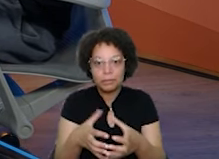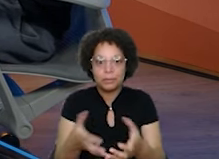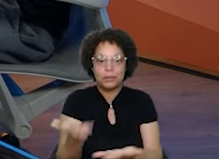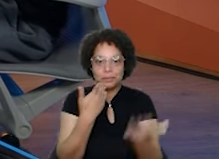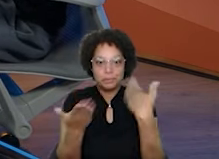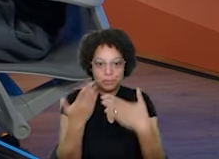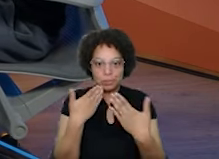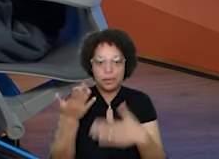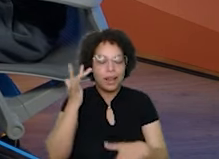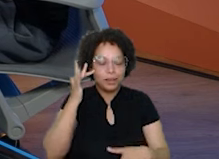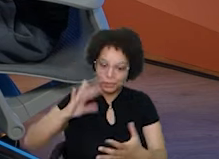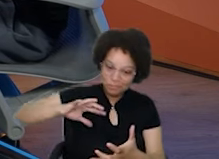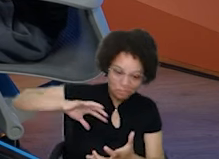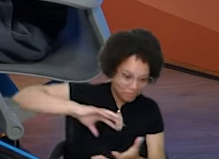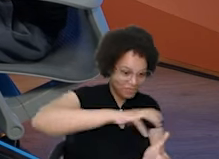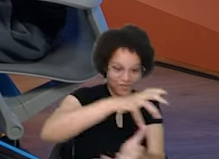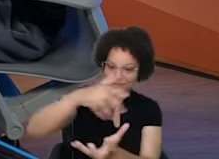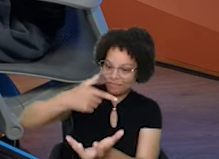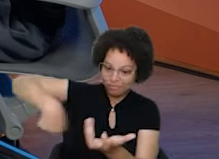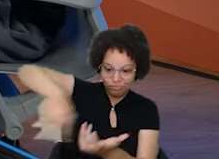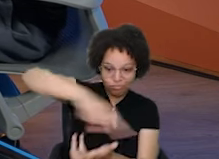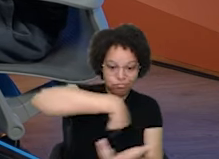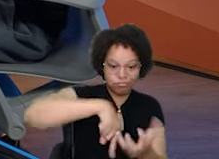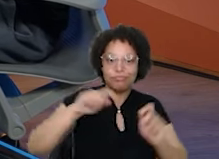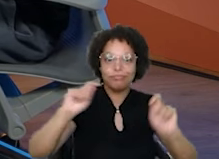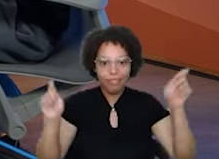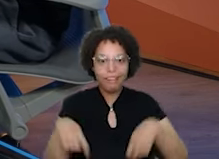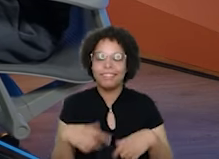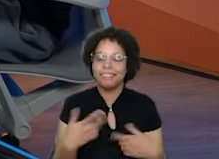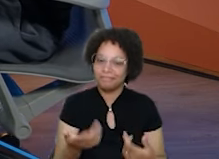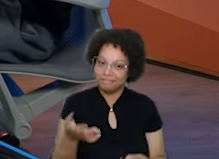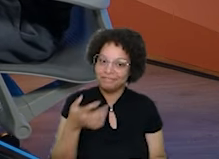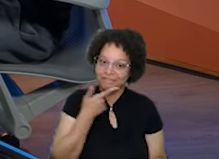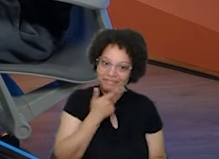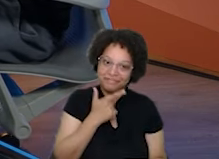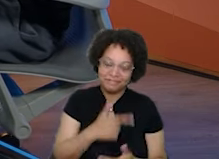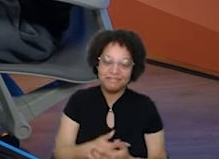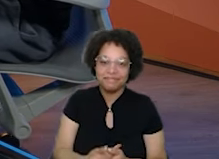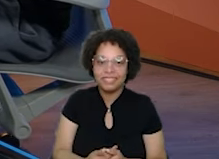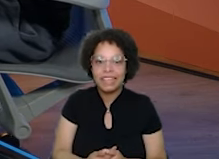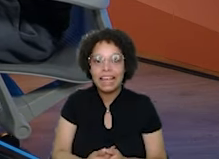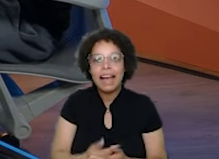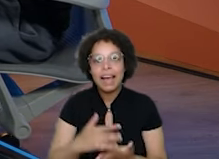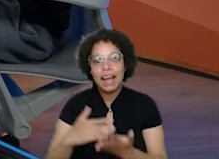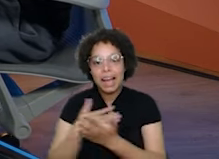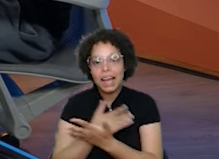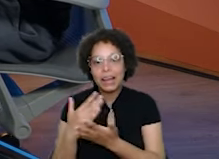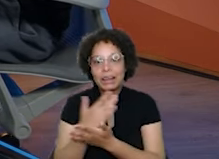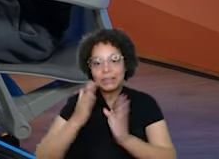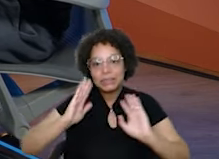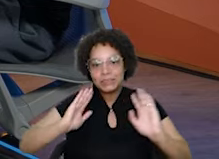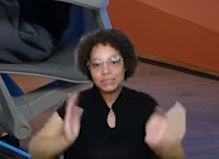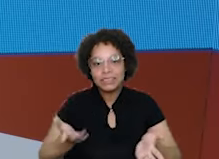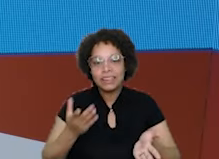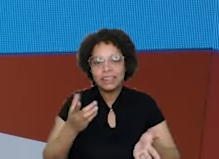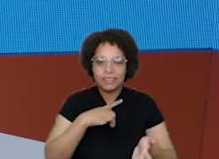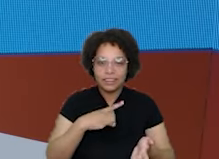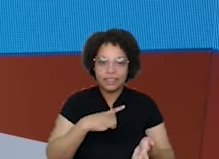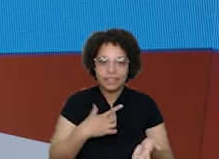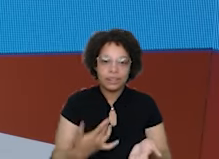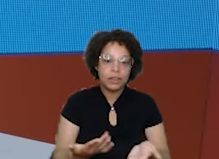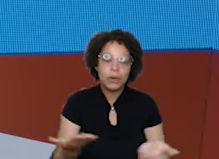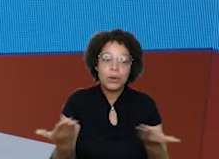mundo inteiro só pode ser na verdade eh criou-se alguns conceitos para coisas que já existem né se falar hoje o